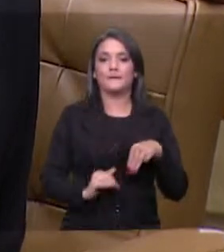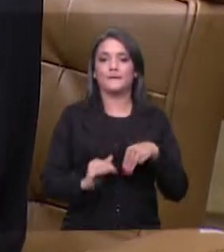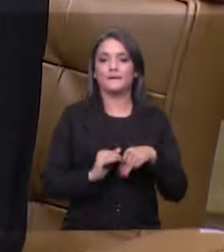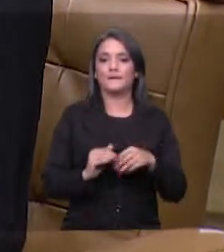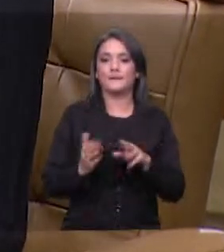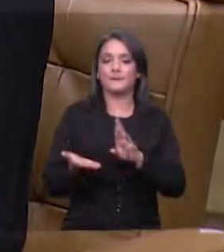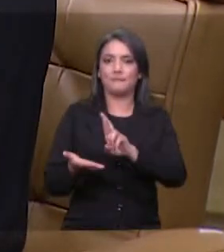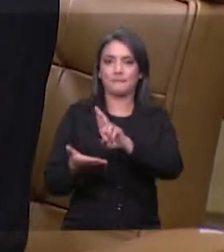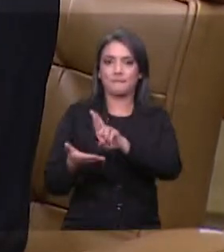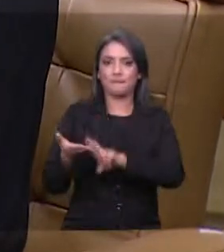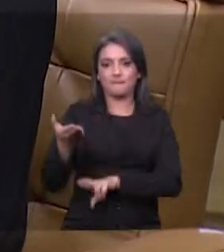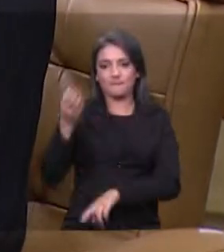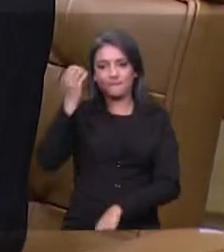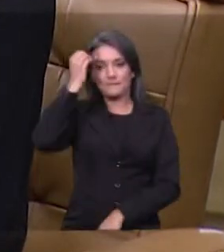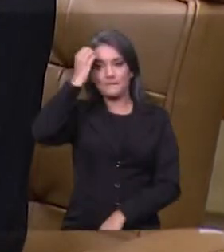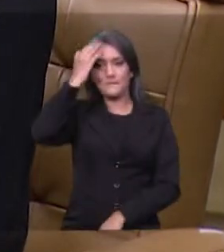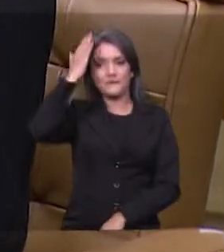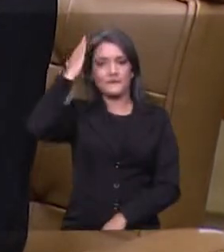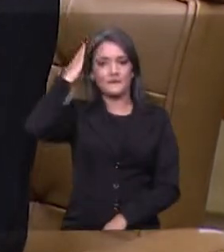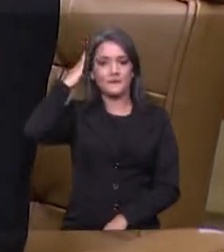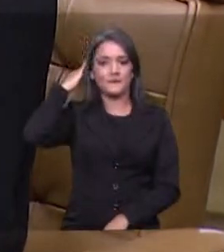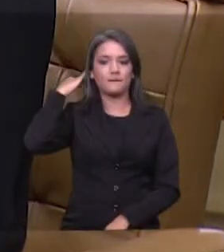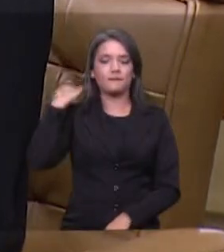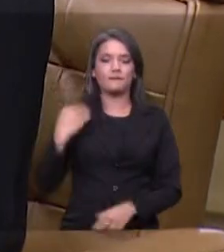relator Luiz Fux.